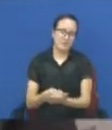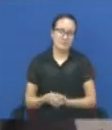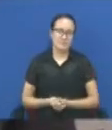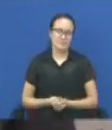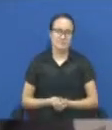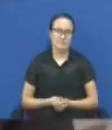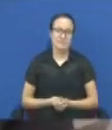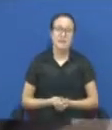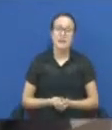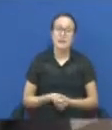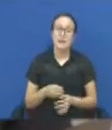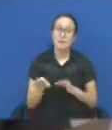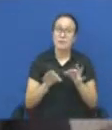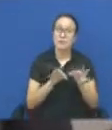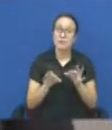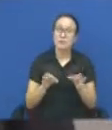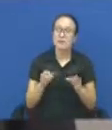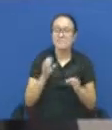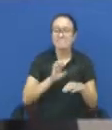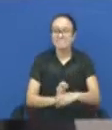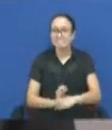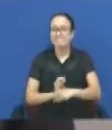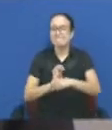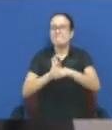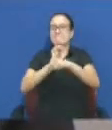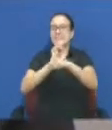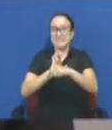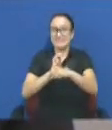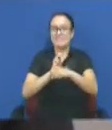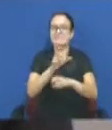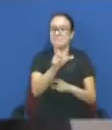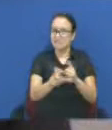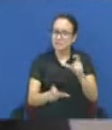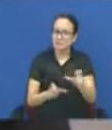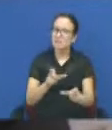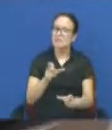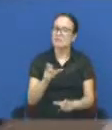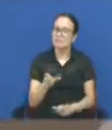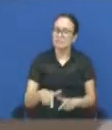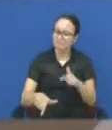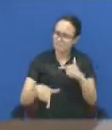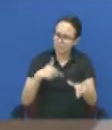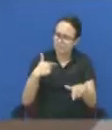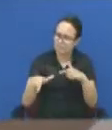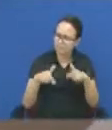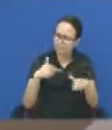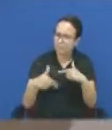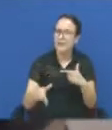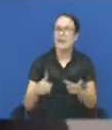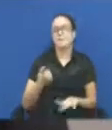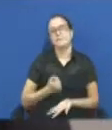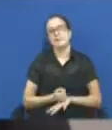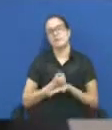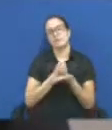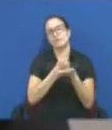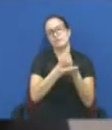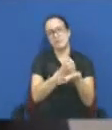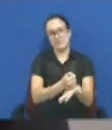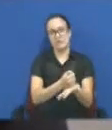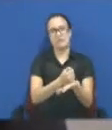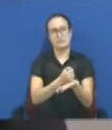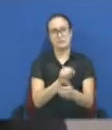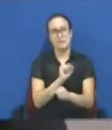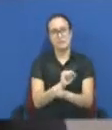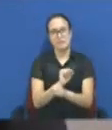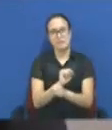só esperança, mas é algo concreto em favor dos trabalhadores que aguardam ansiosamente para